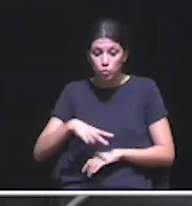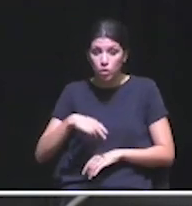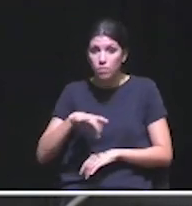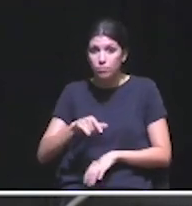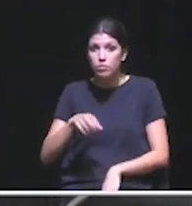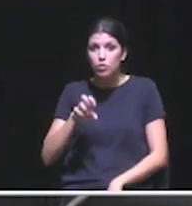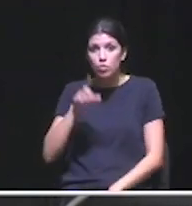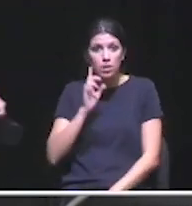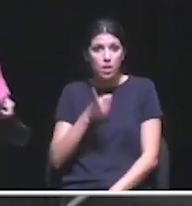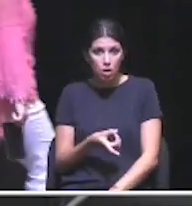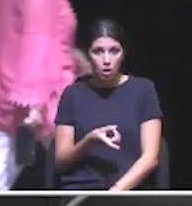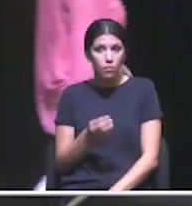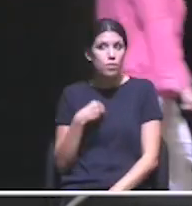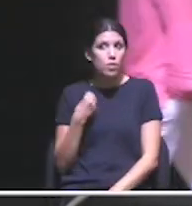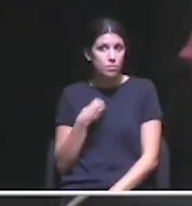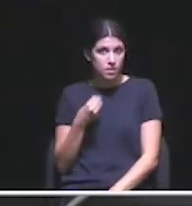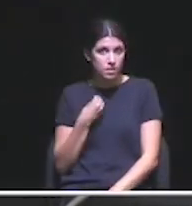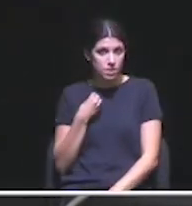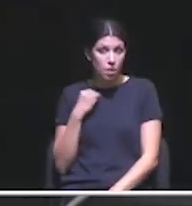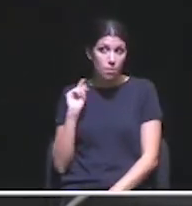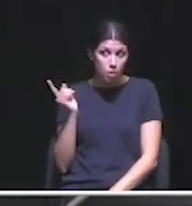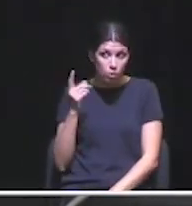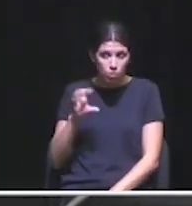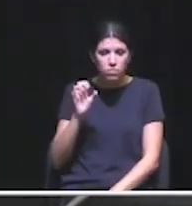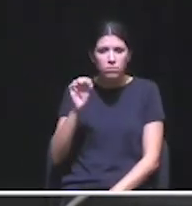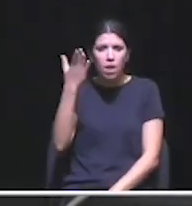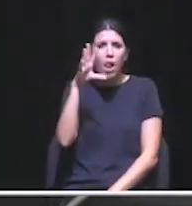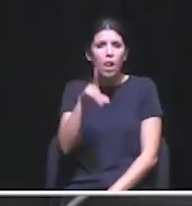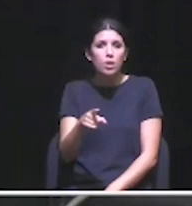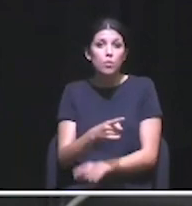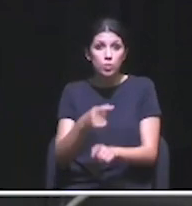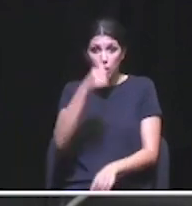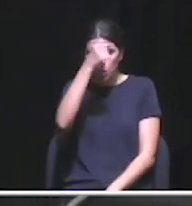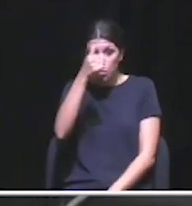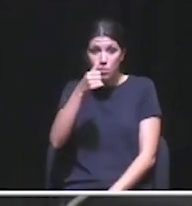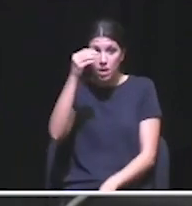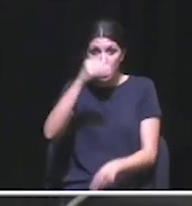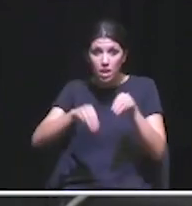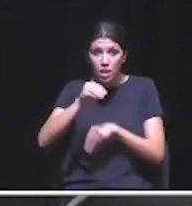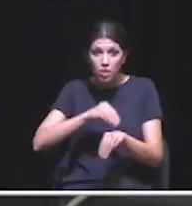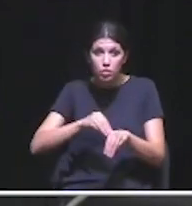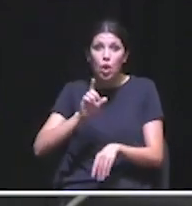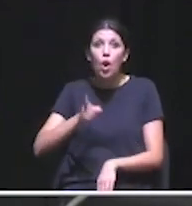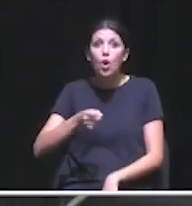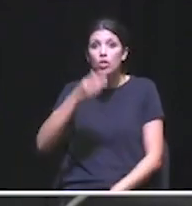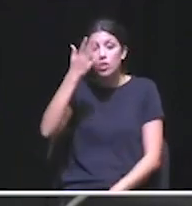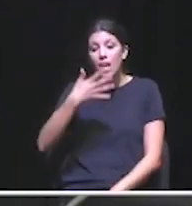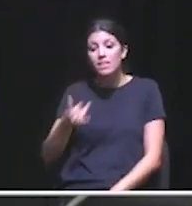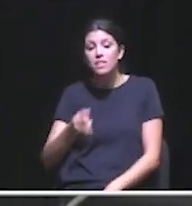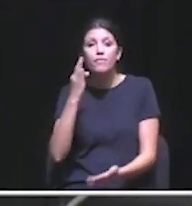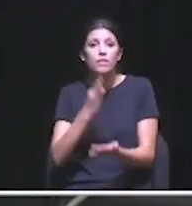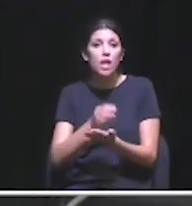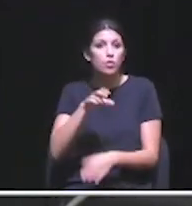de junho, o que é muito preocupante para todo o país, mas especialmente para Lisboa, porque o domingo das eleições será logo seguido do feriado